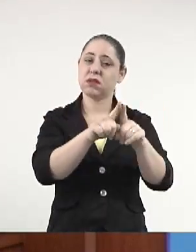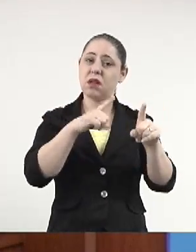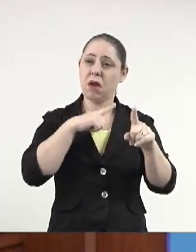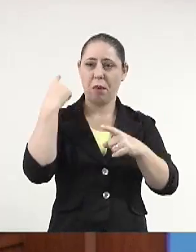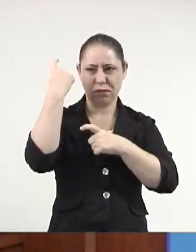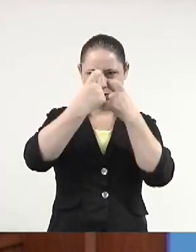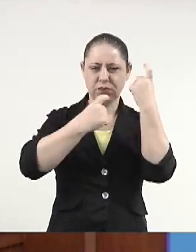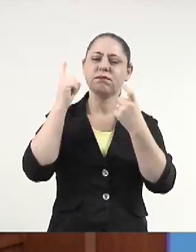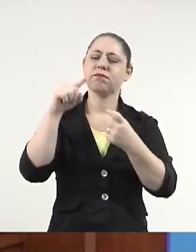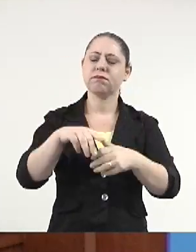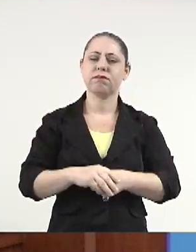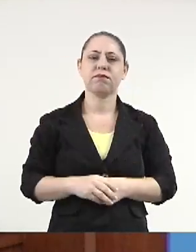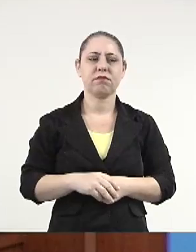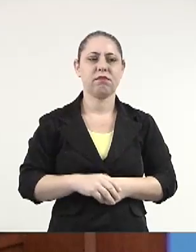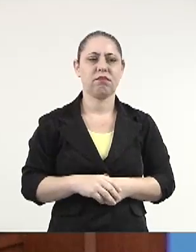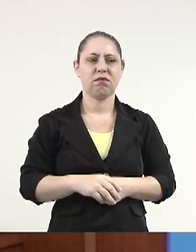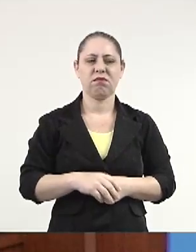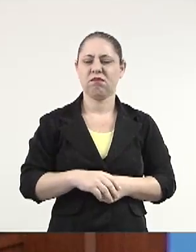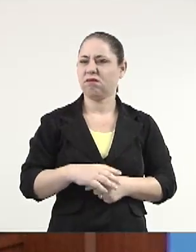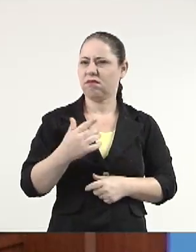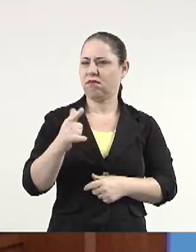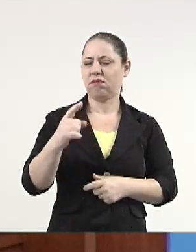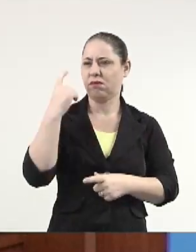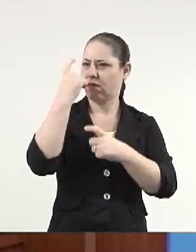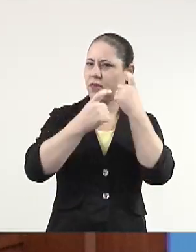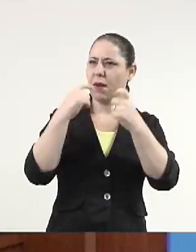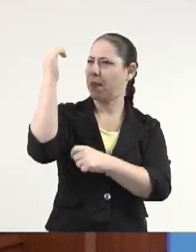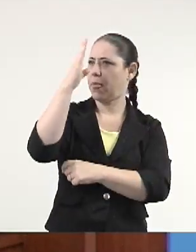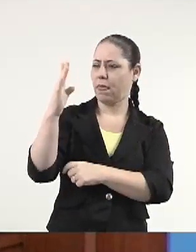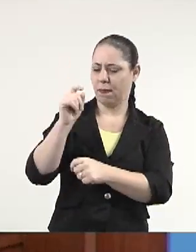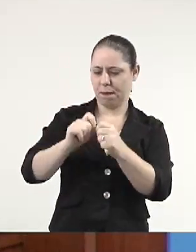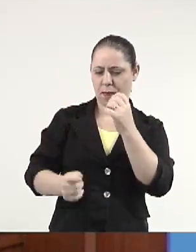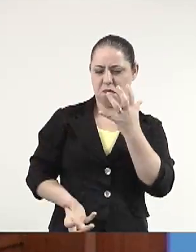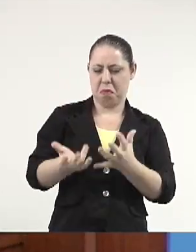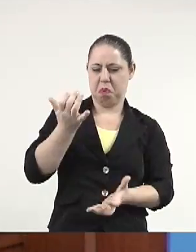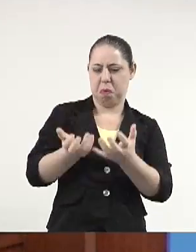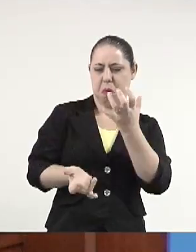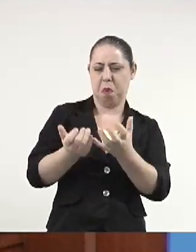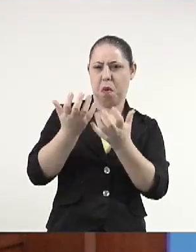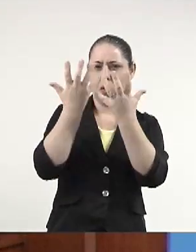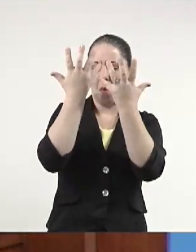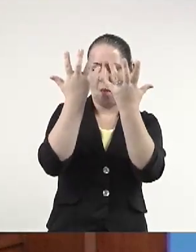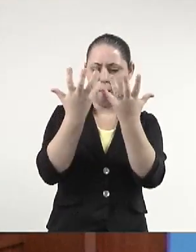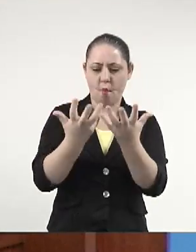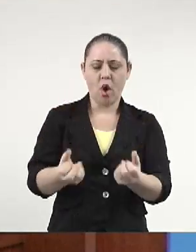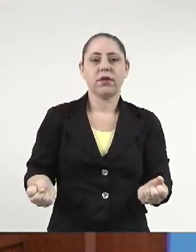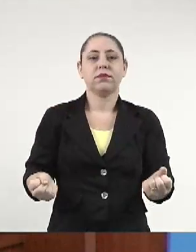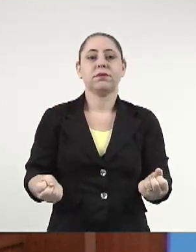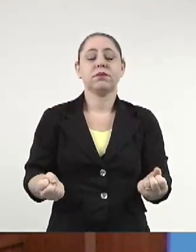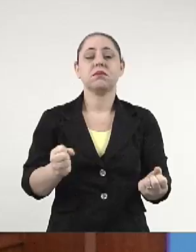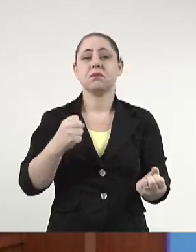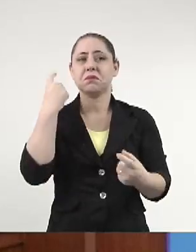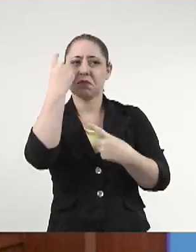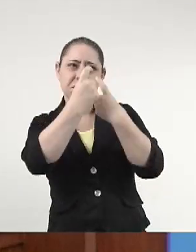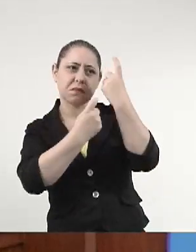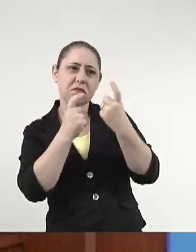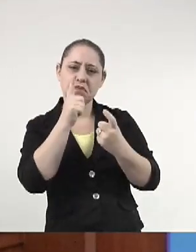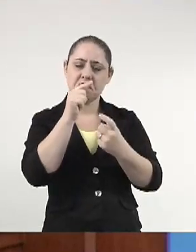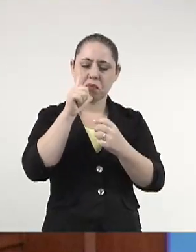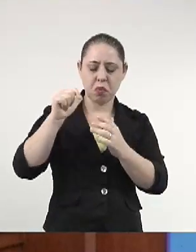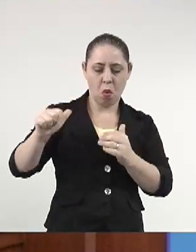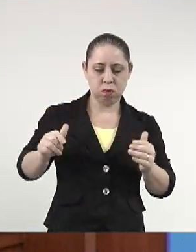com isso. Eles não estão preocupados se o Brasil está pegando fogo, não estão preocupados se os rios